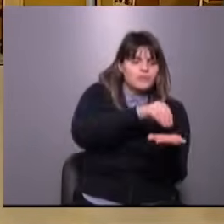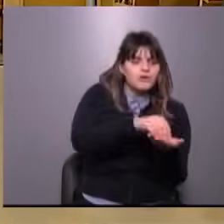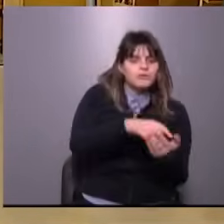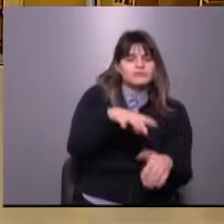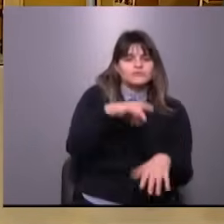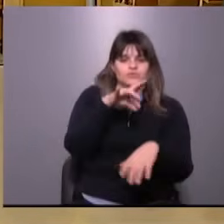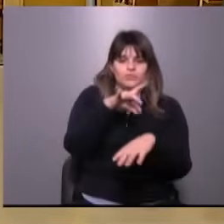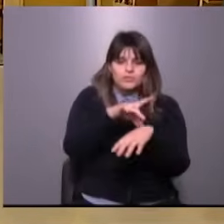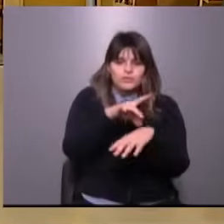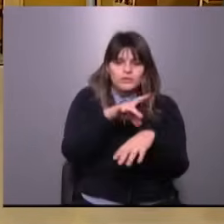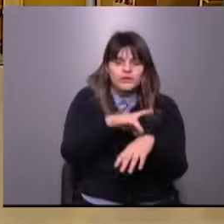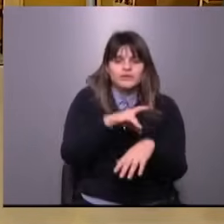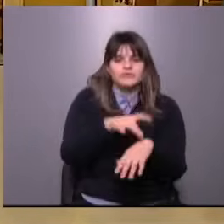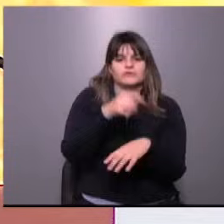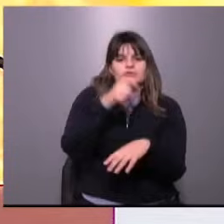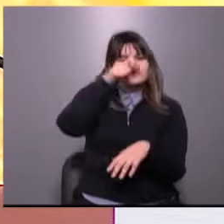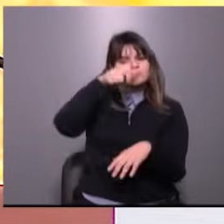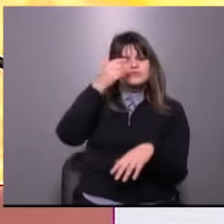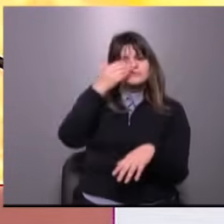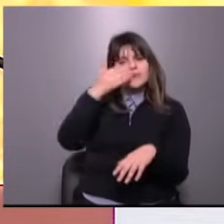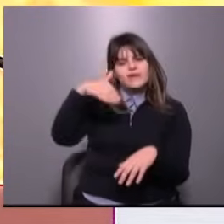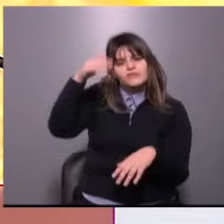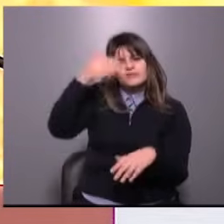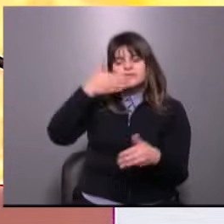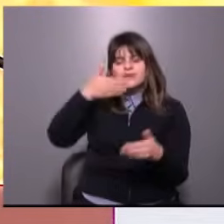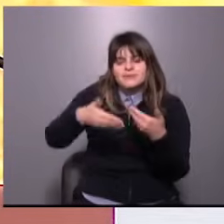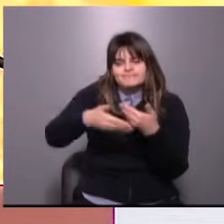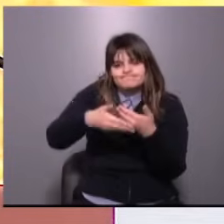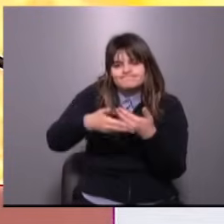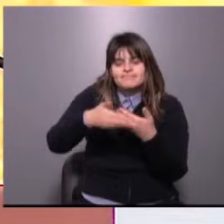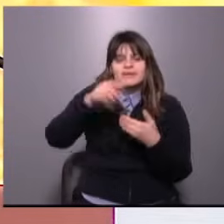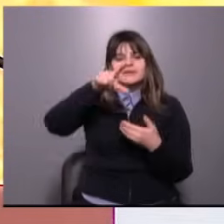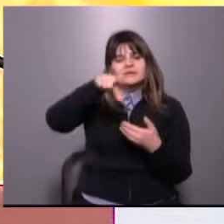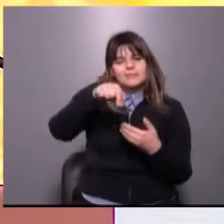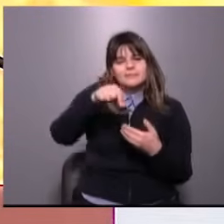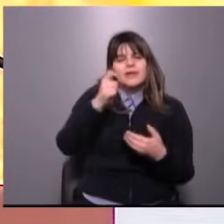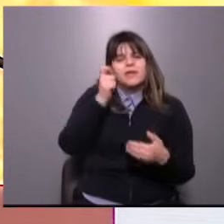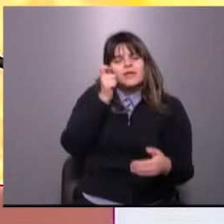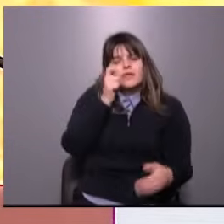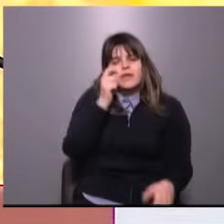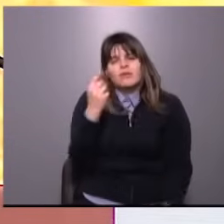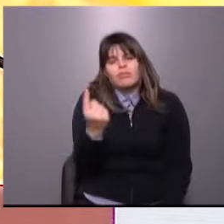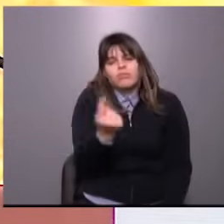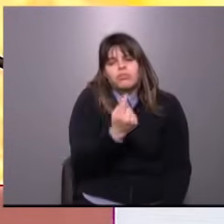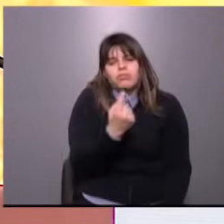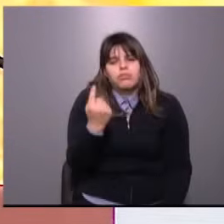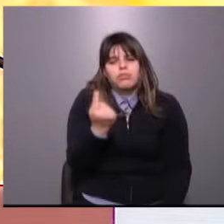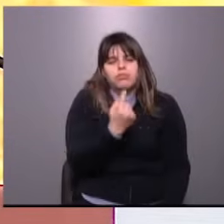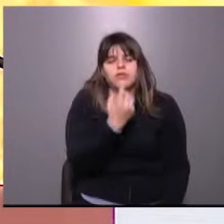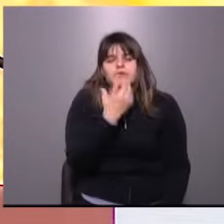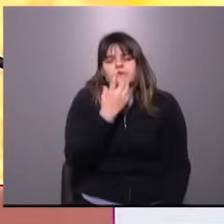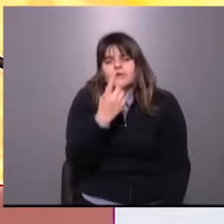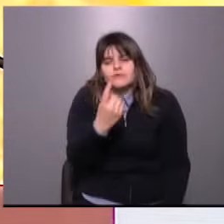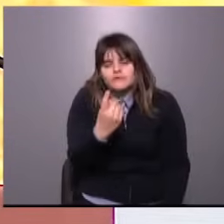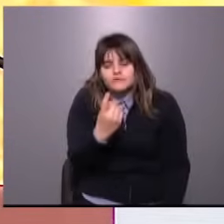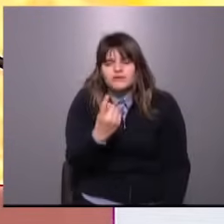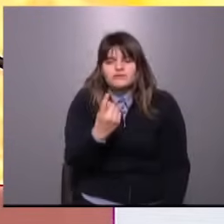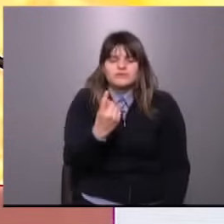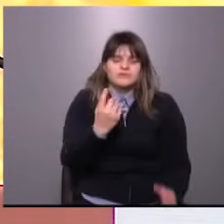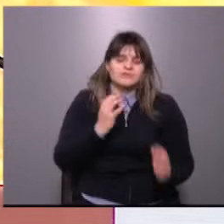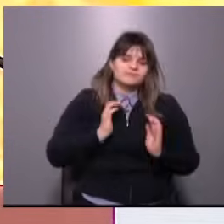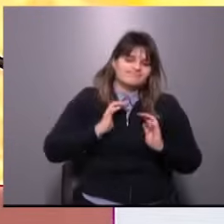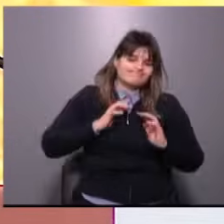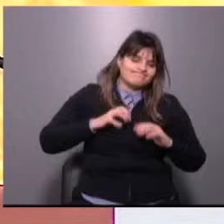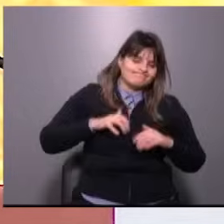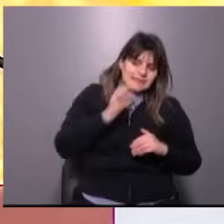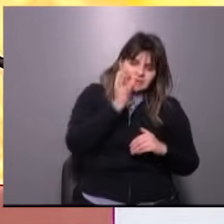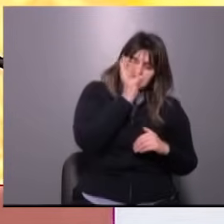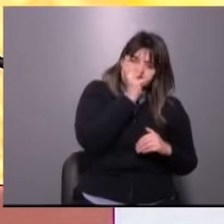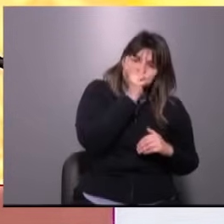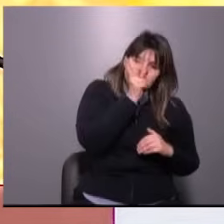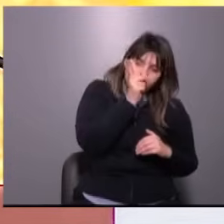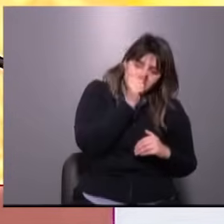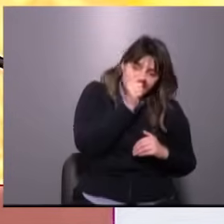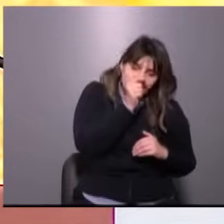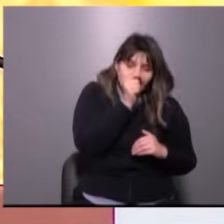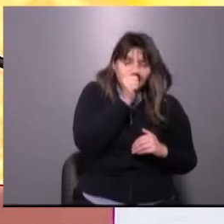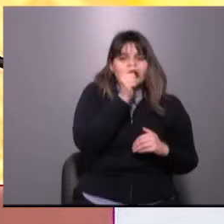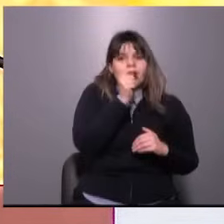Para que os pobres, os doentes, os idosos e aqueles que estão sozinhos e